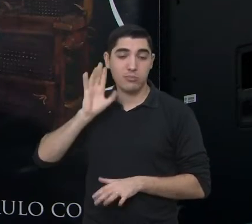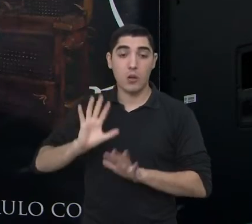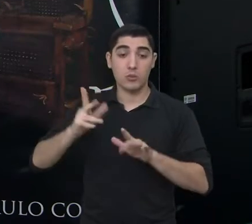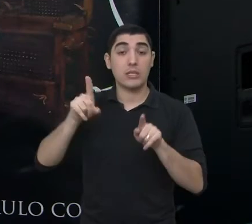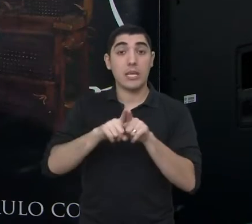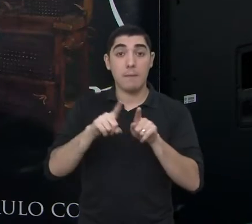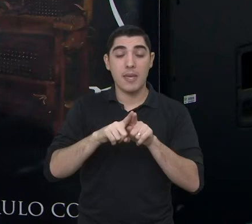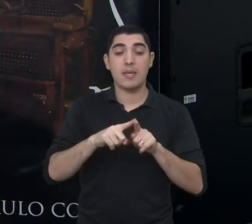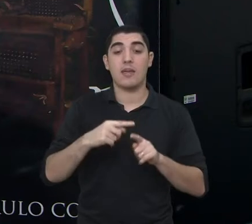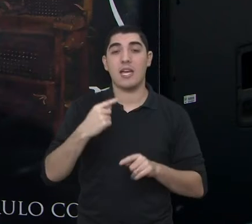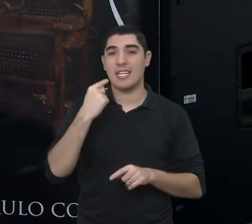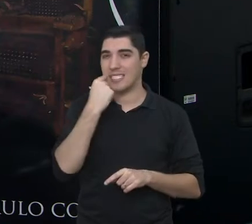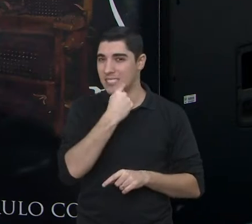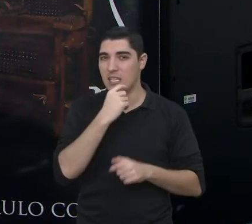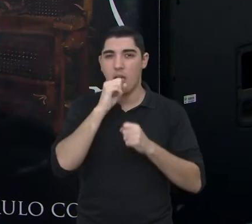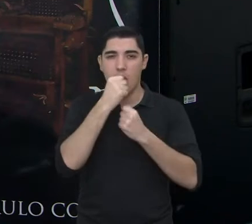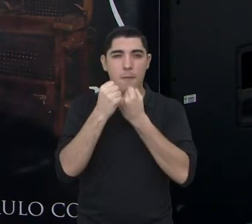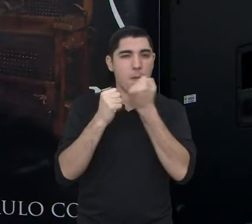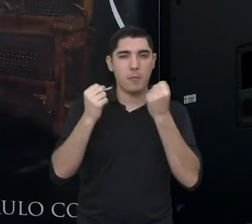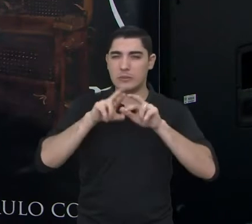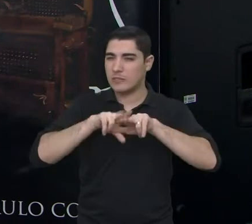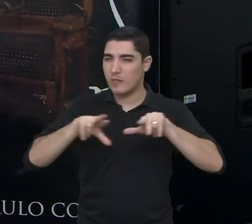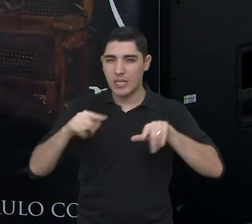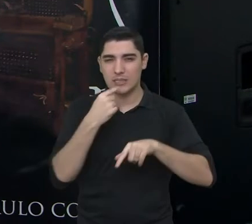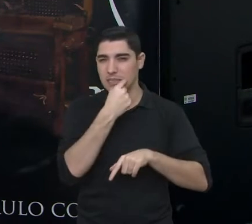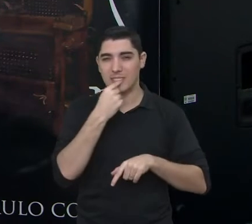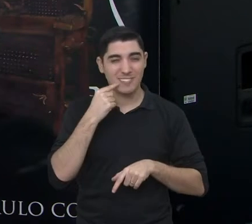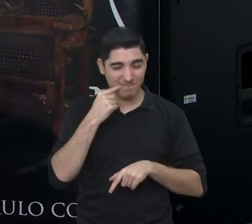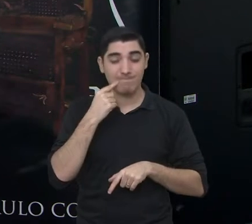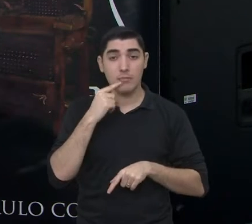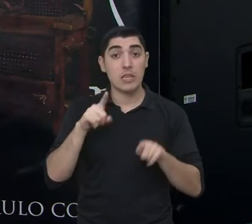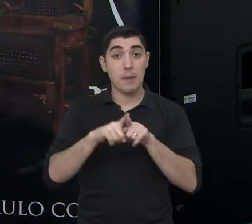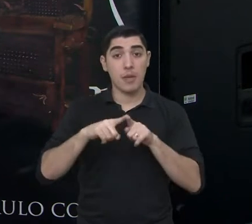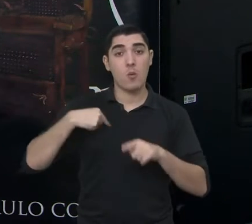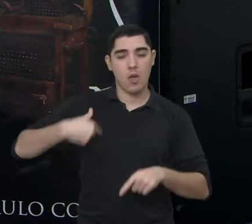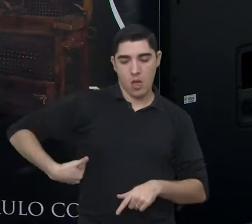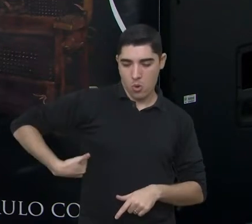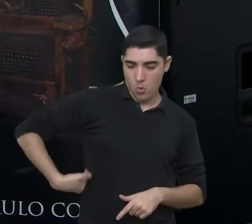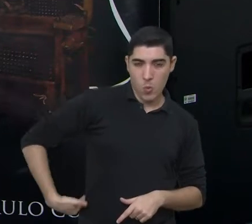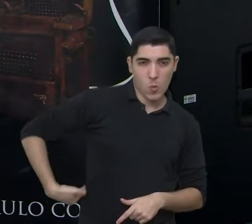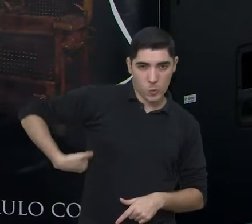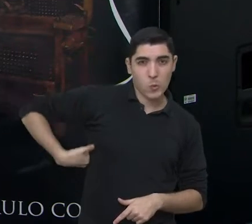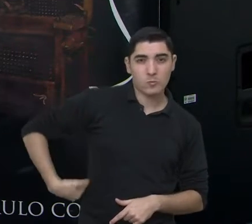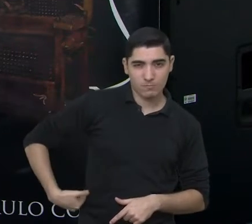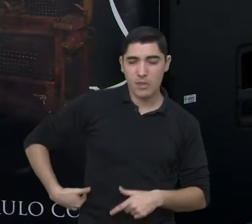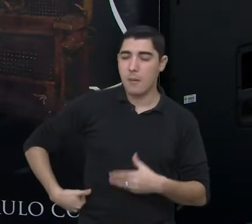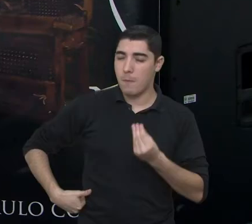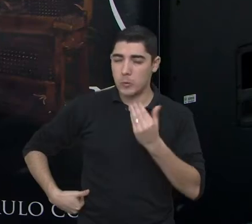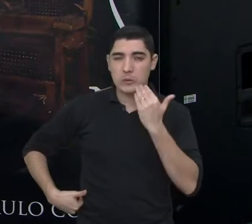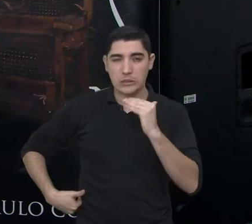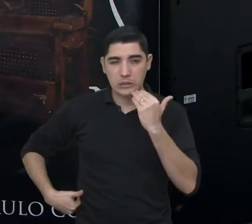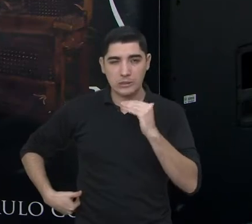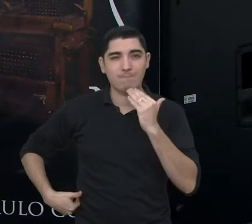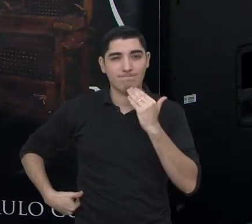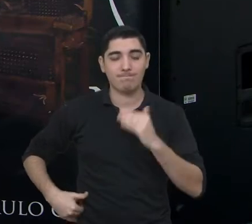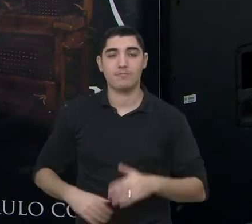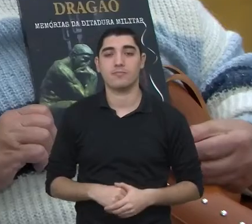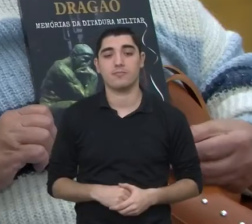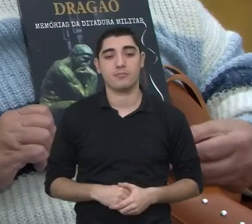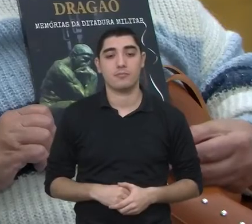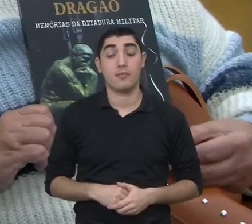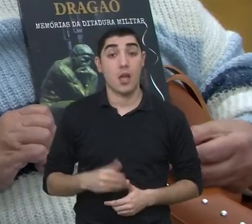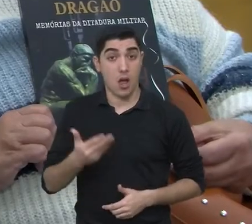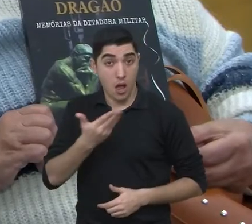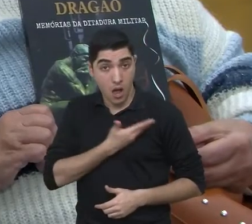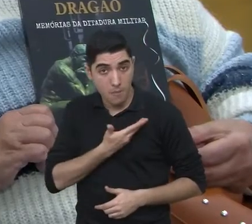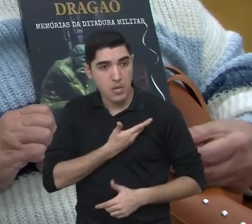dentes da boca quebrados, né? E inclusive a minha coluna realmente ficou bastante avariada, certo?